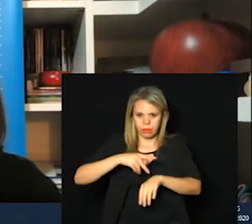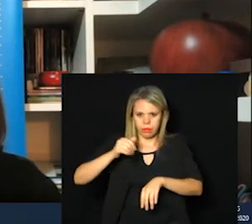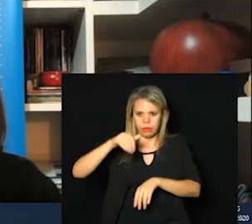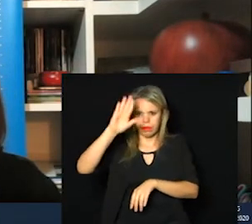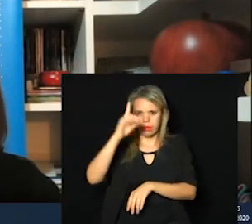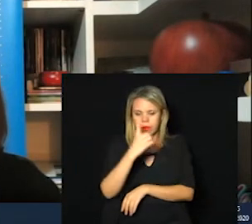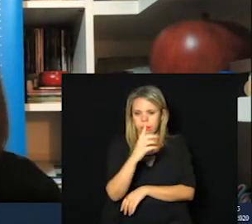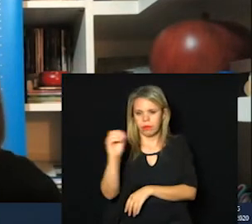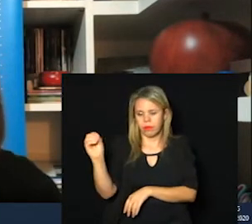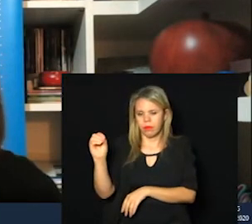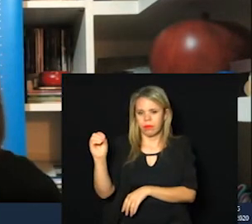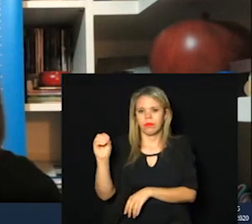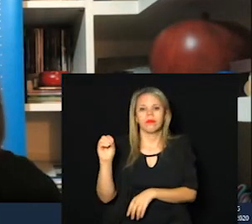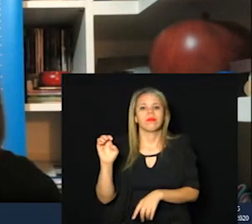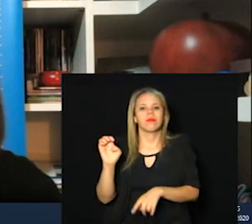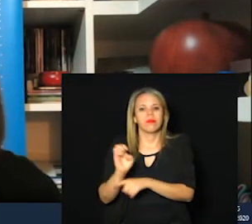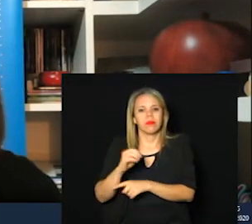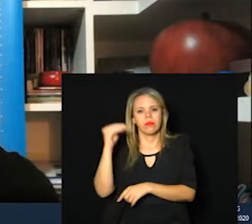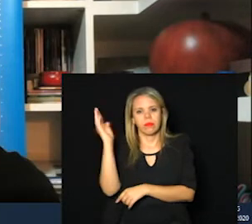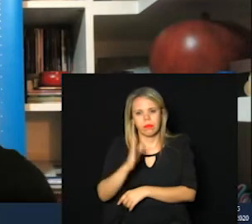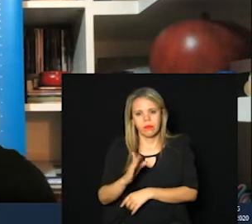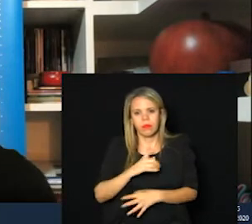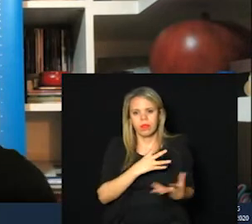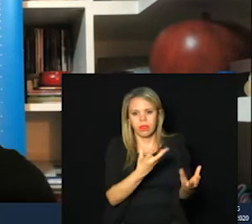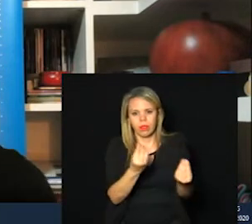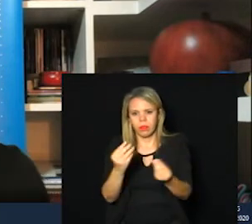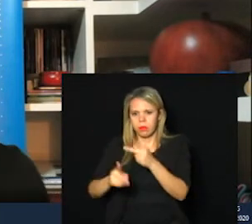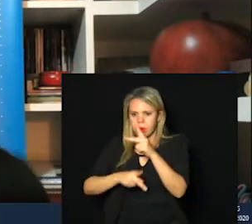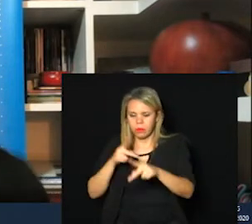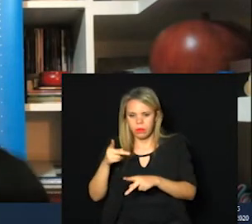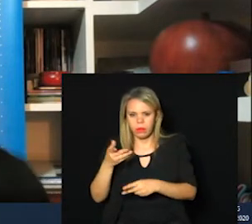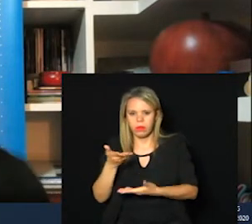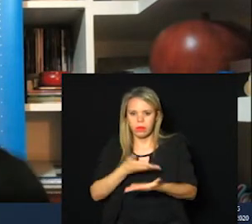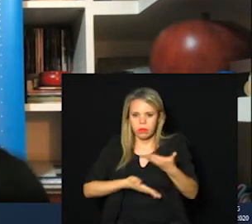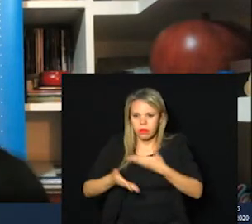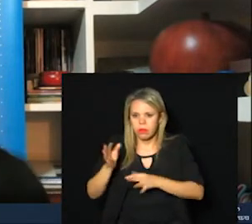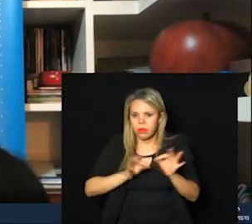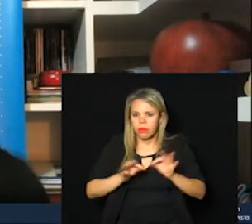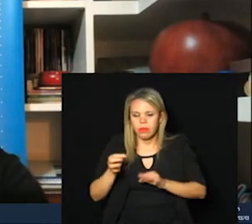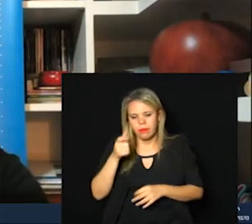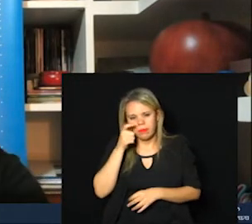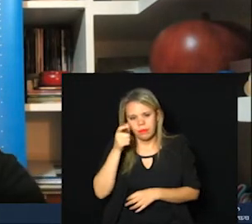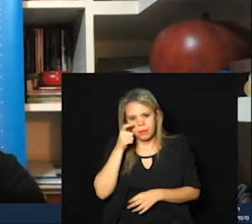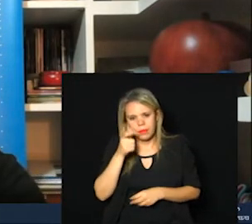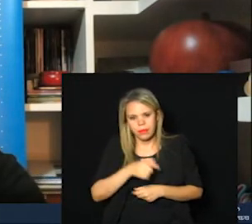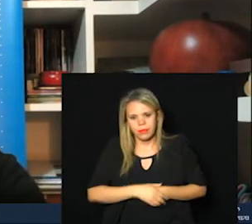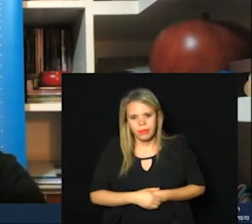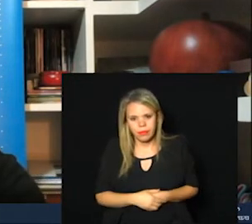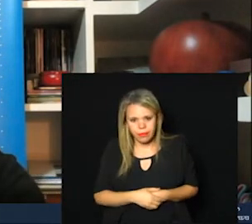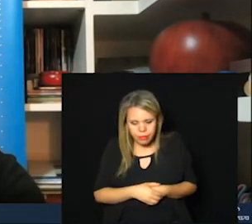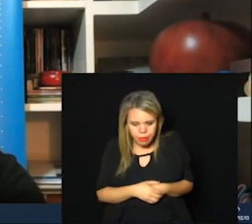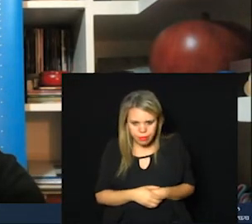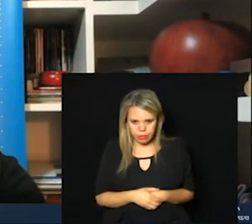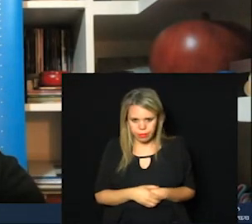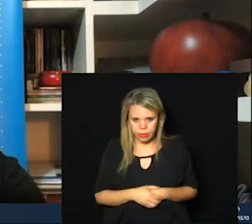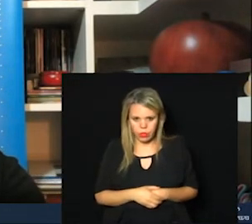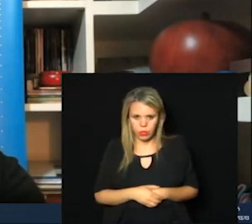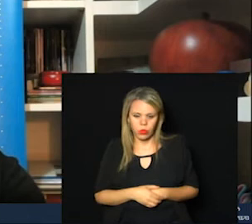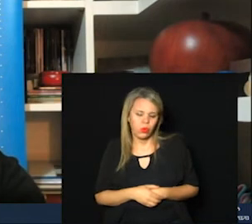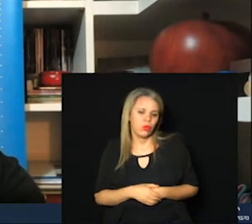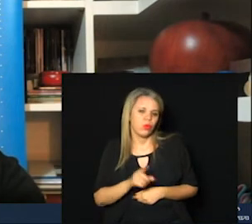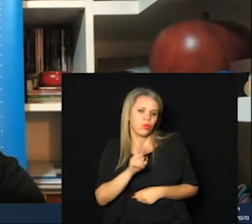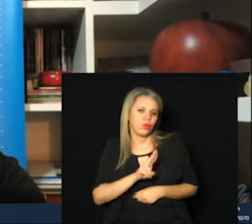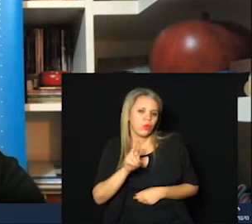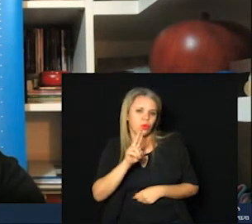estados brasileiros. Certamente agora tem muitas pessoas envolvidas nesse projeto que estão nos assistindo. O instrumento é um